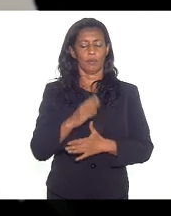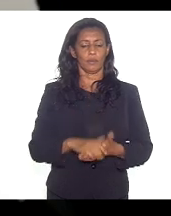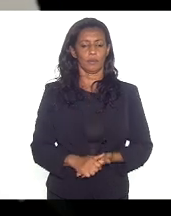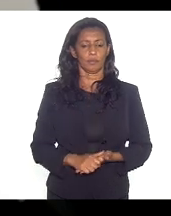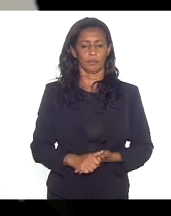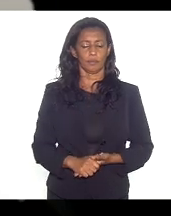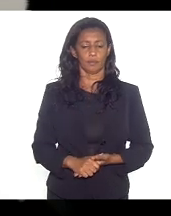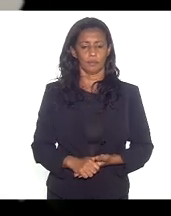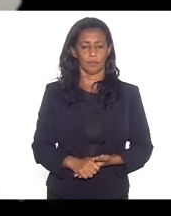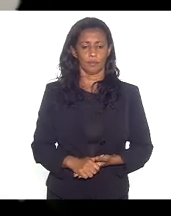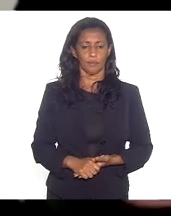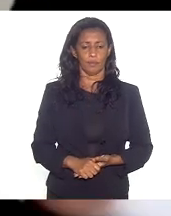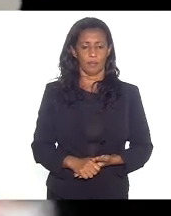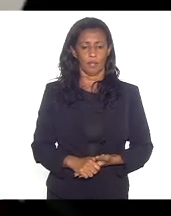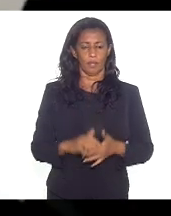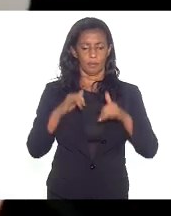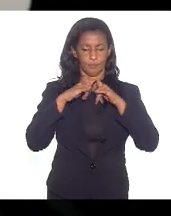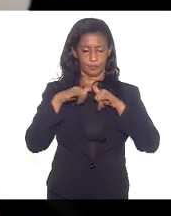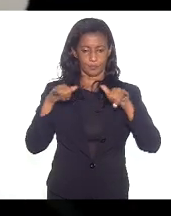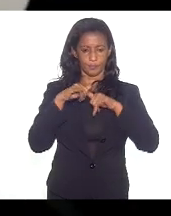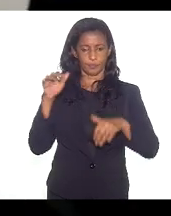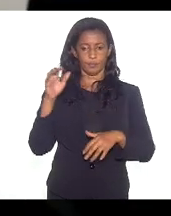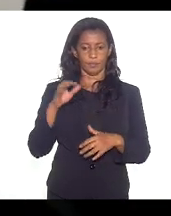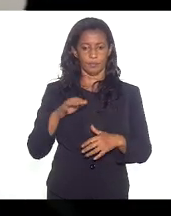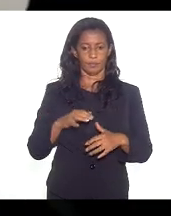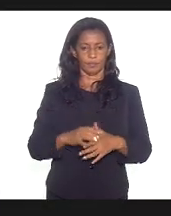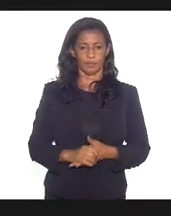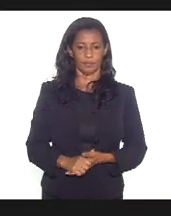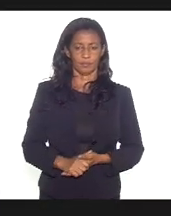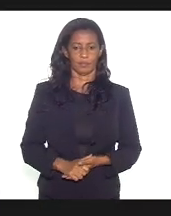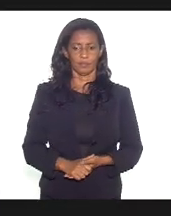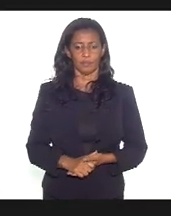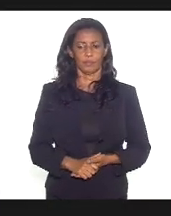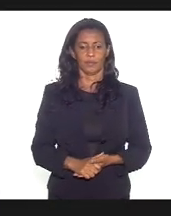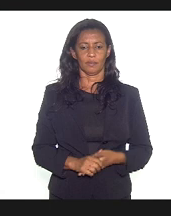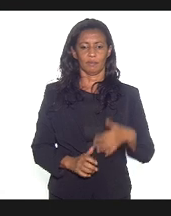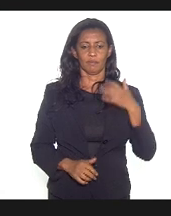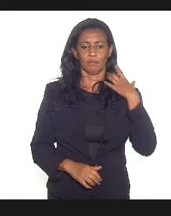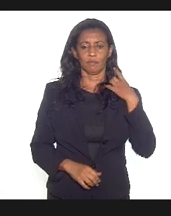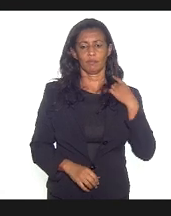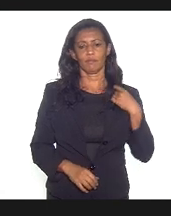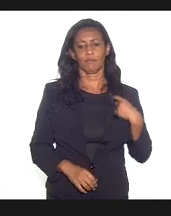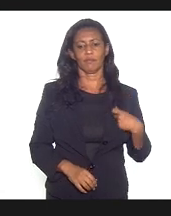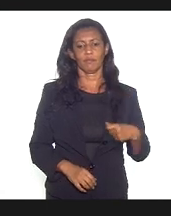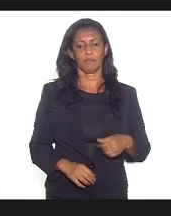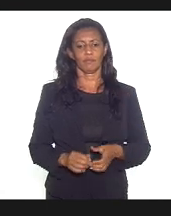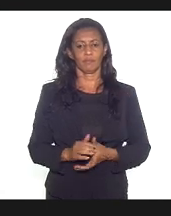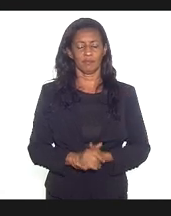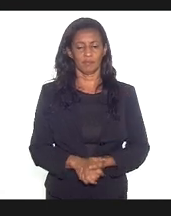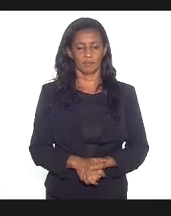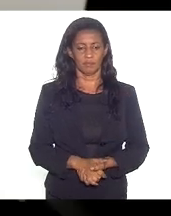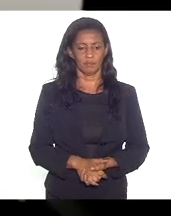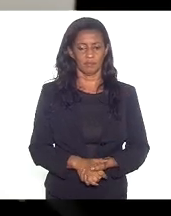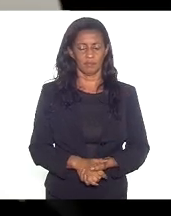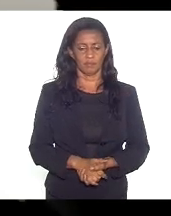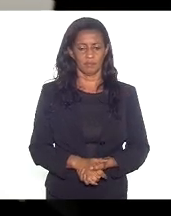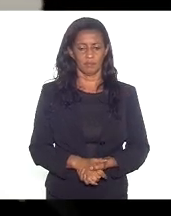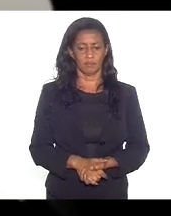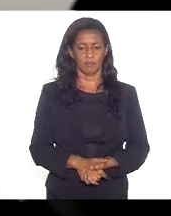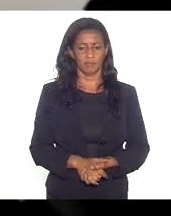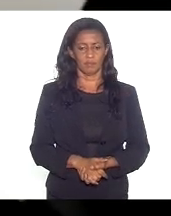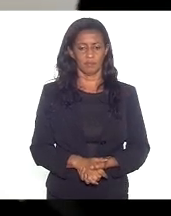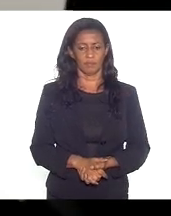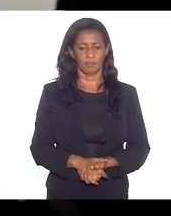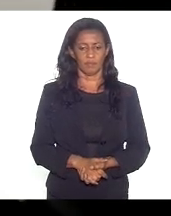vai autógrafo. Anuncio, em regime de urgência, presidente, única. Declaração de voto? Ao final, tia. Ao